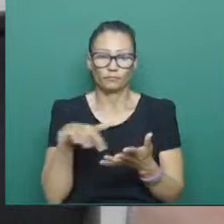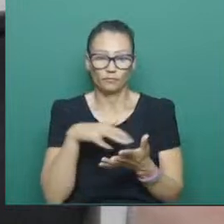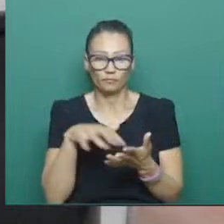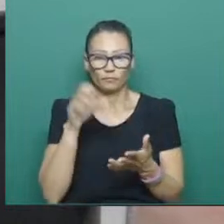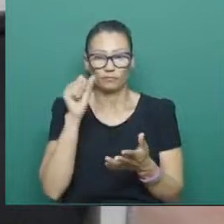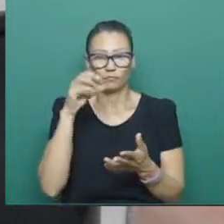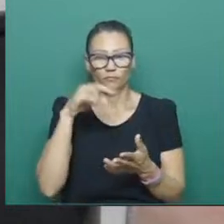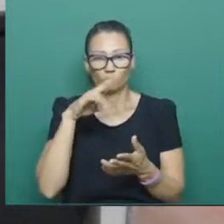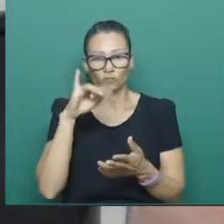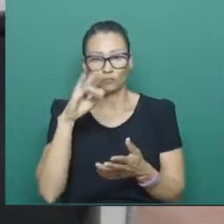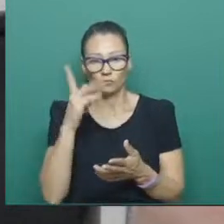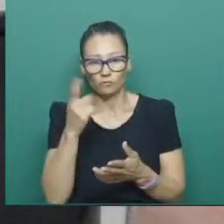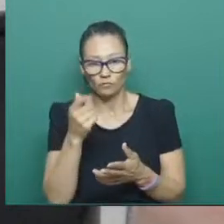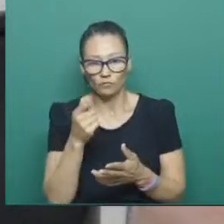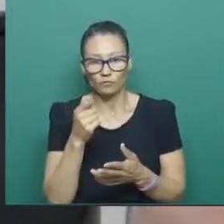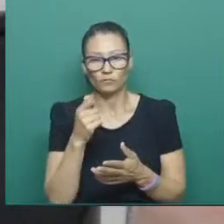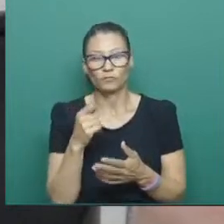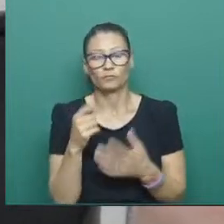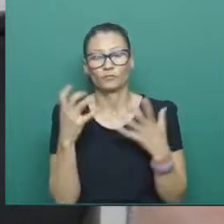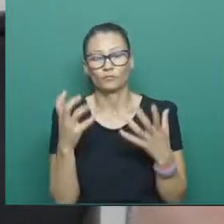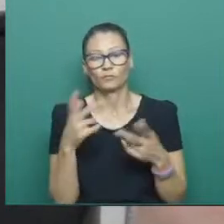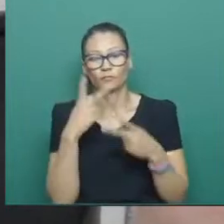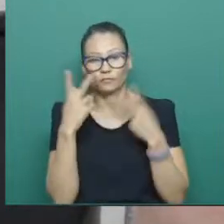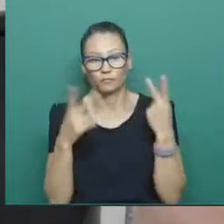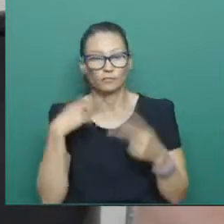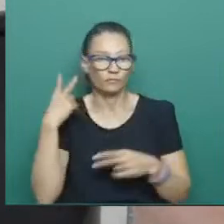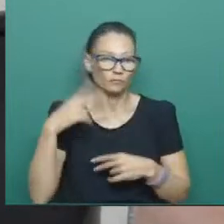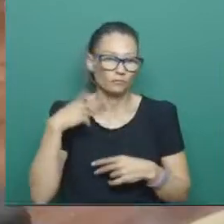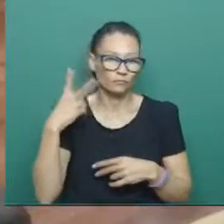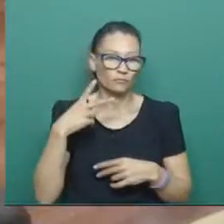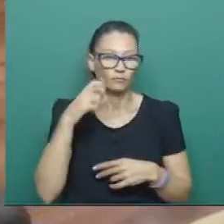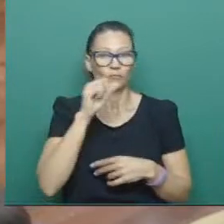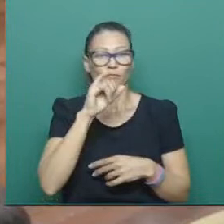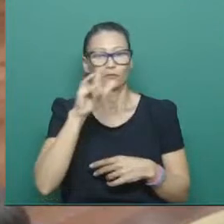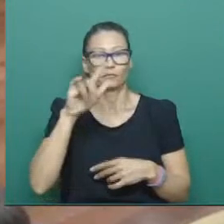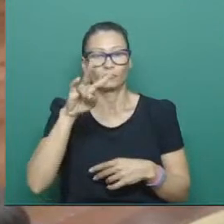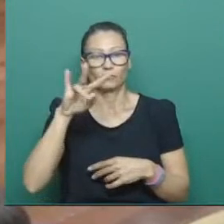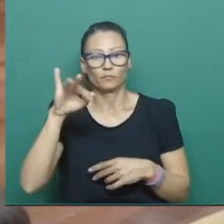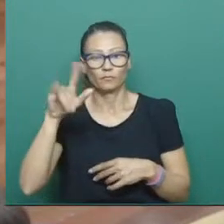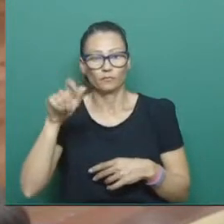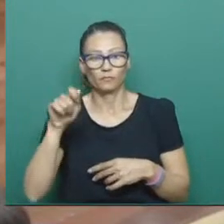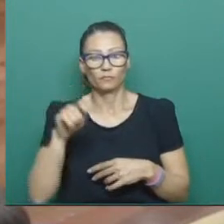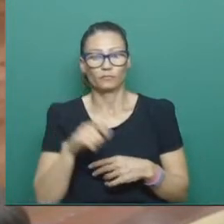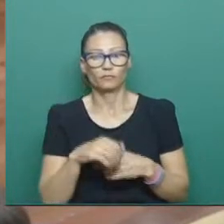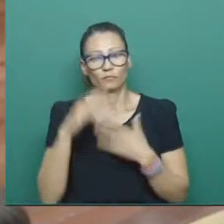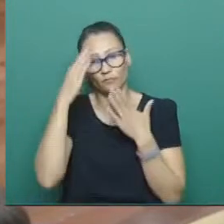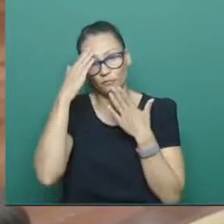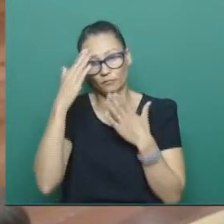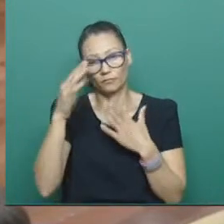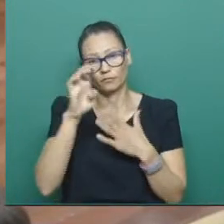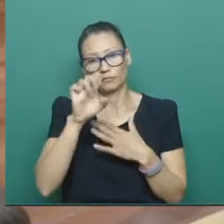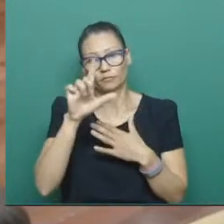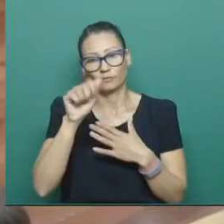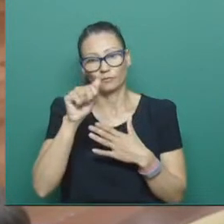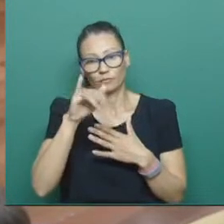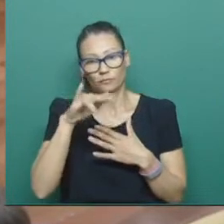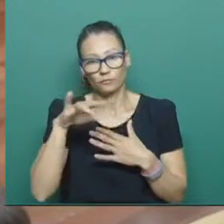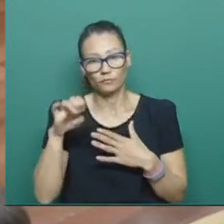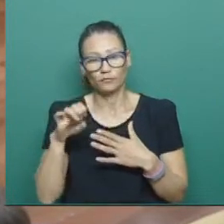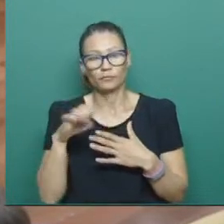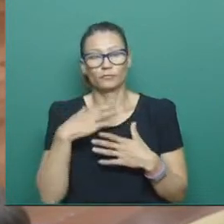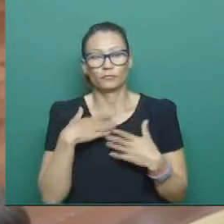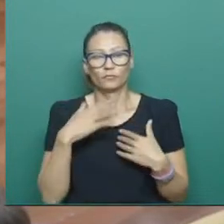Mas antes gostaria também de passar a palavra para a vereadora Silvia. Obrigada, Elaine. Bom, meu nome é Silvia Ferraro,